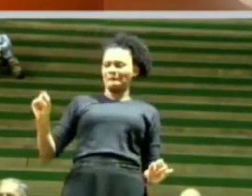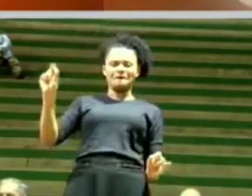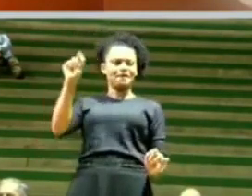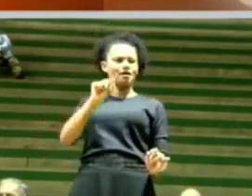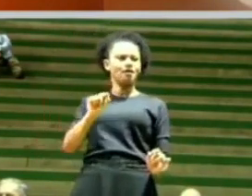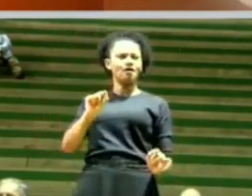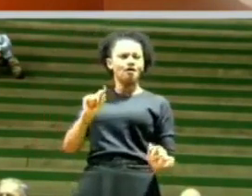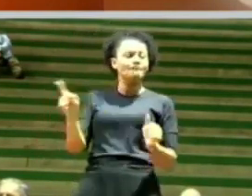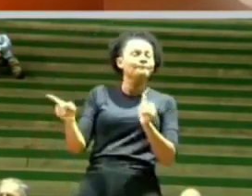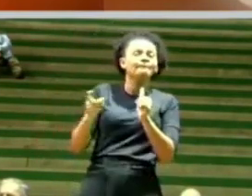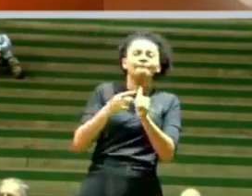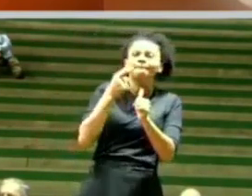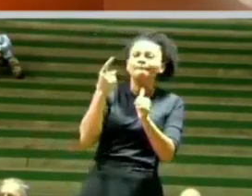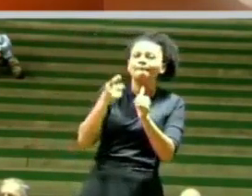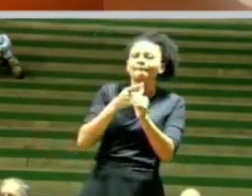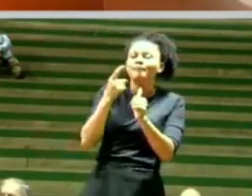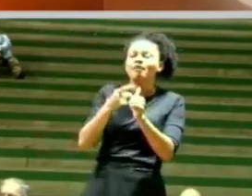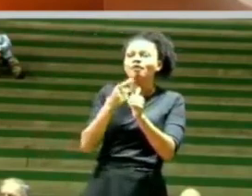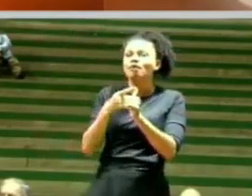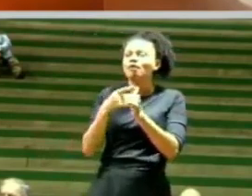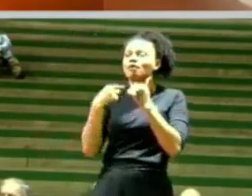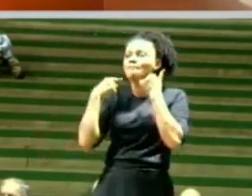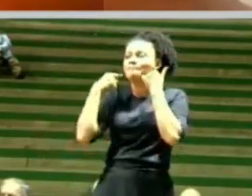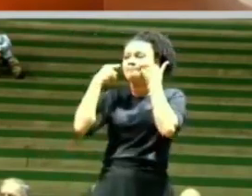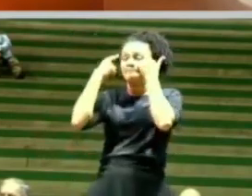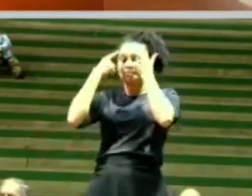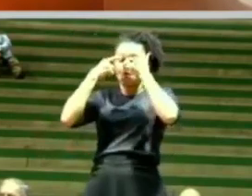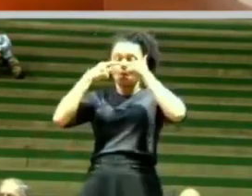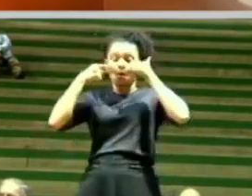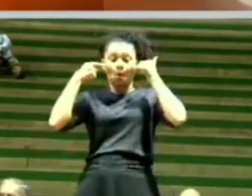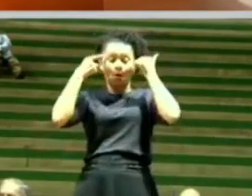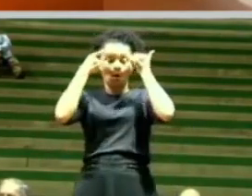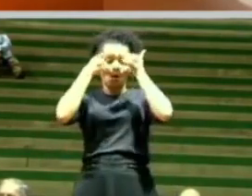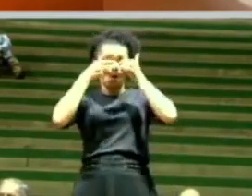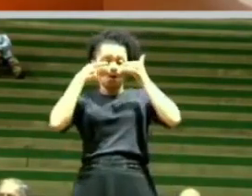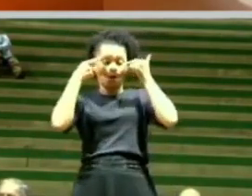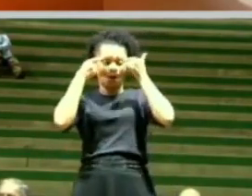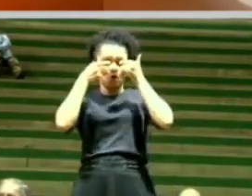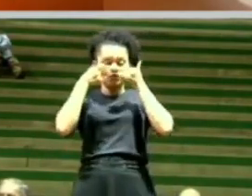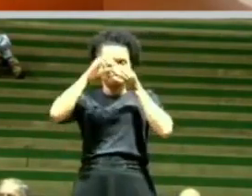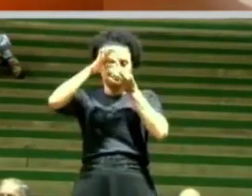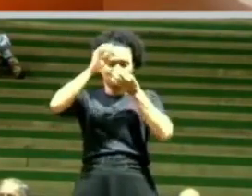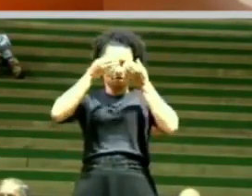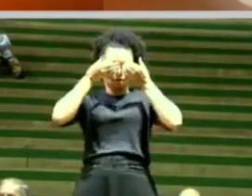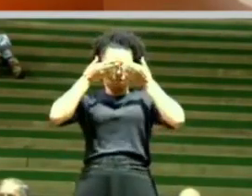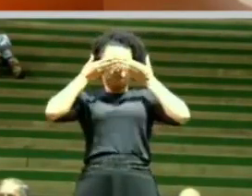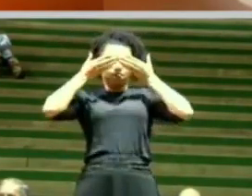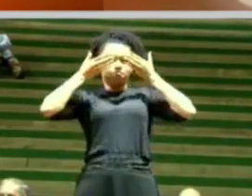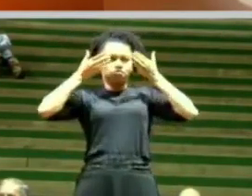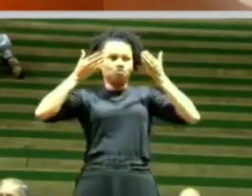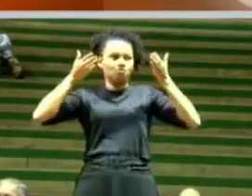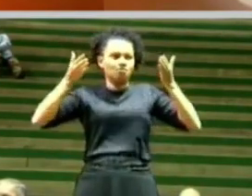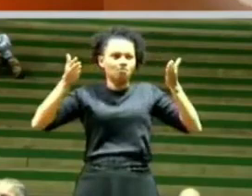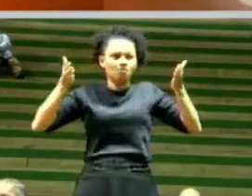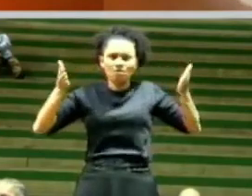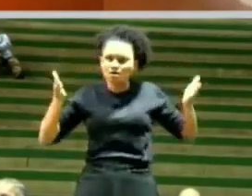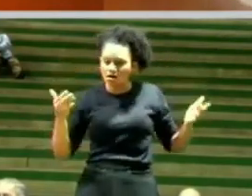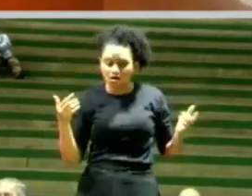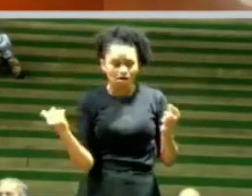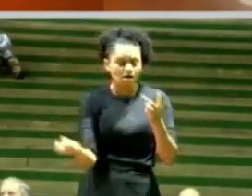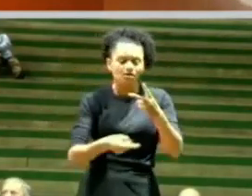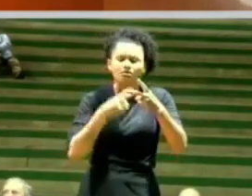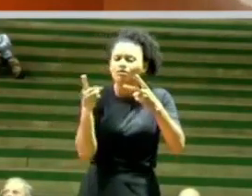Primeiro, ele tem os seus olhos espirituais abertos. Segundo, ele